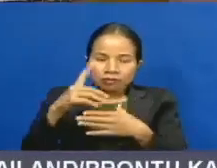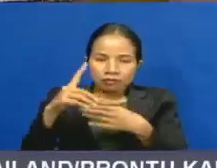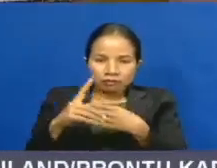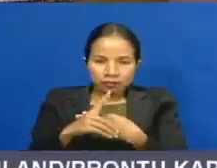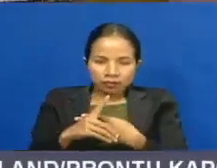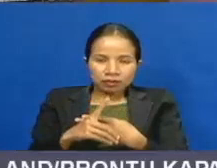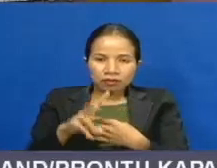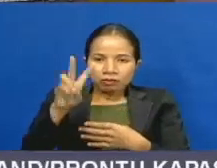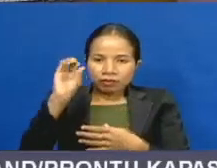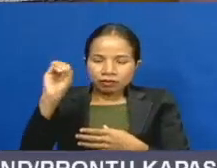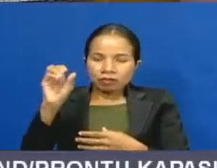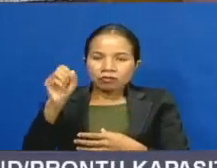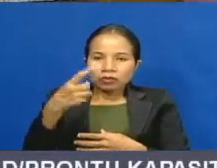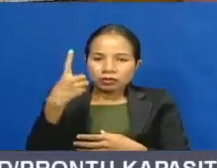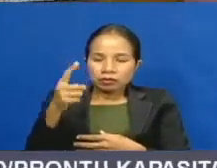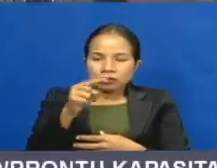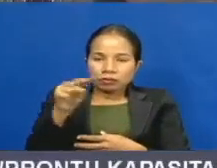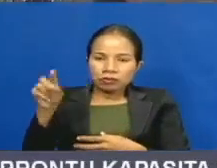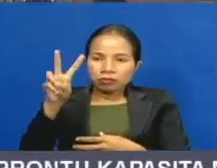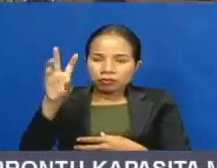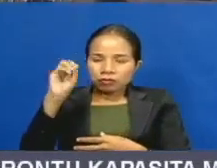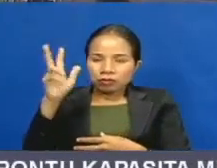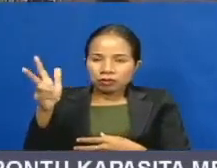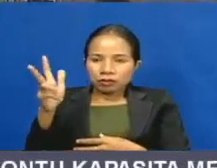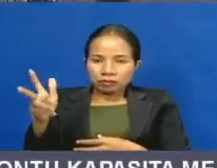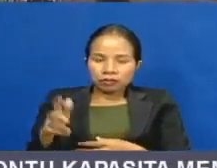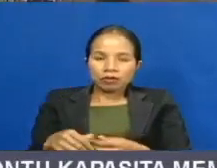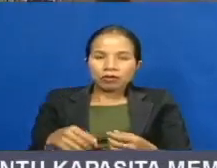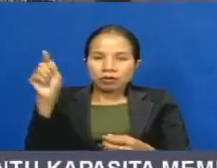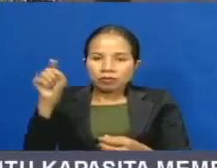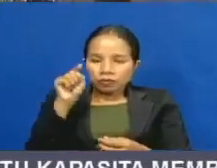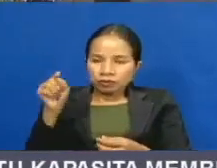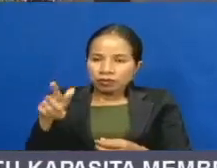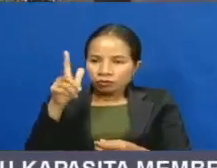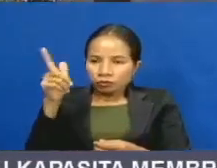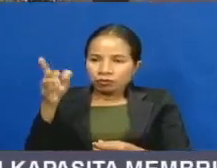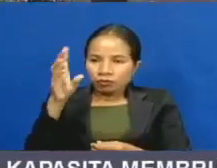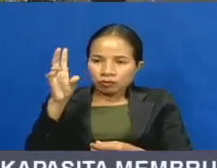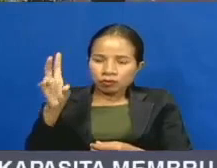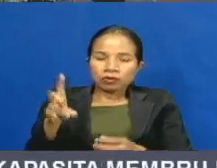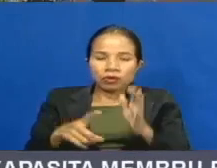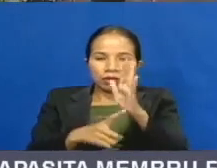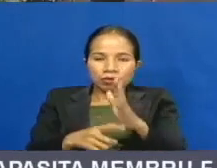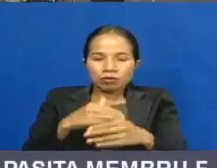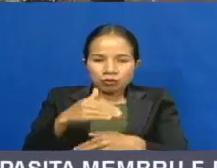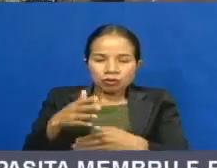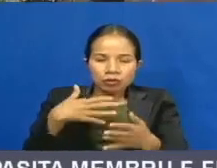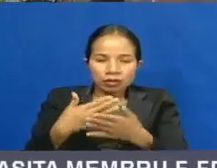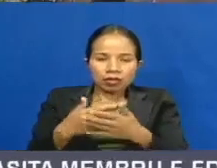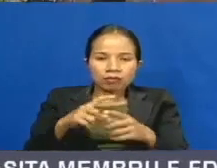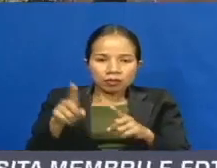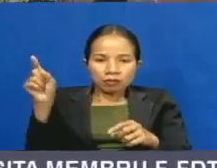desenvolvimento Rihundrua Sanulu Resingida to Rihundrua Tolunulu e porcento rua nulu resingito atu de progresso dia mai